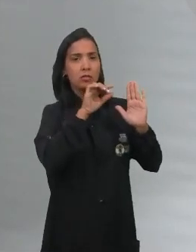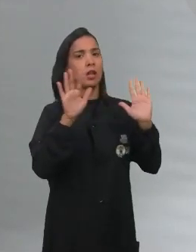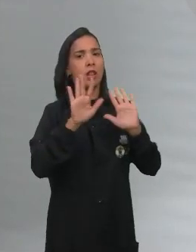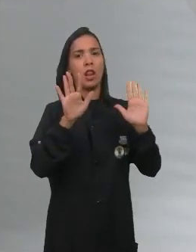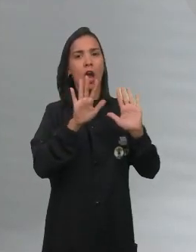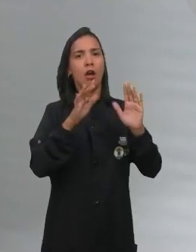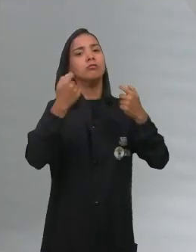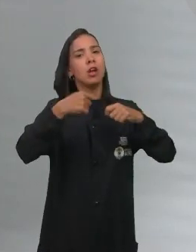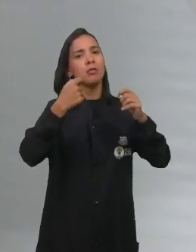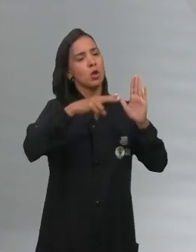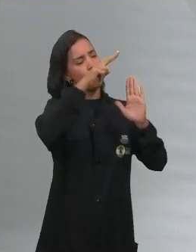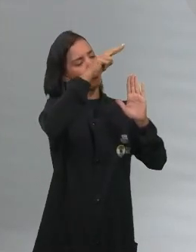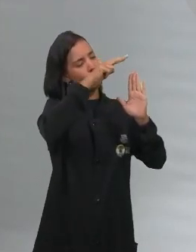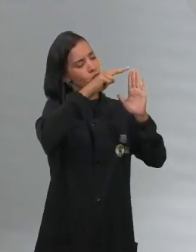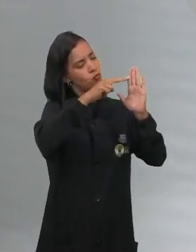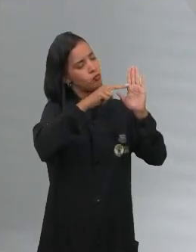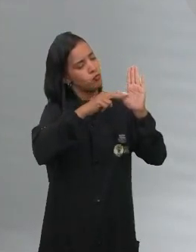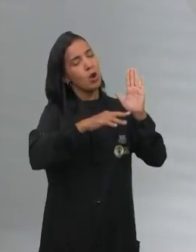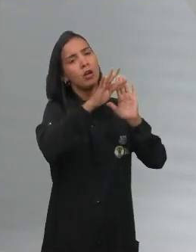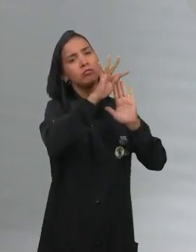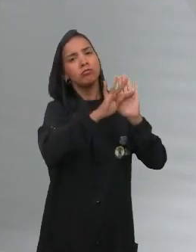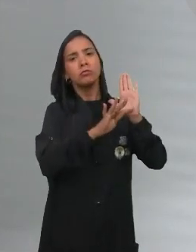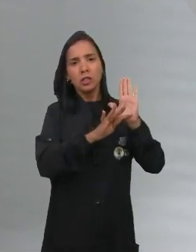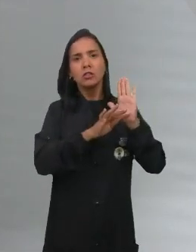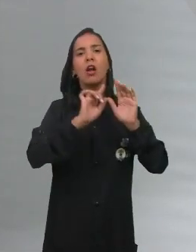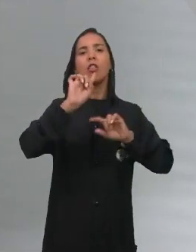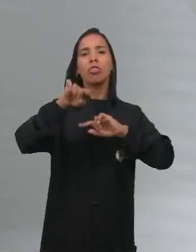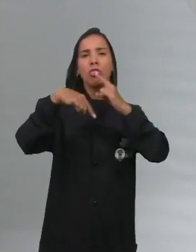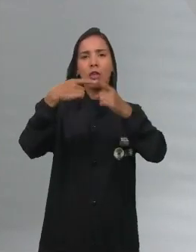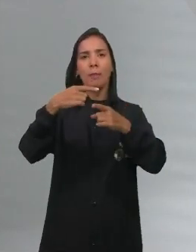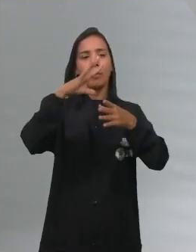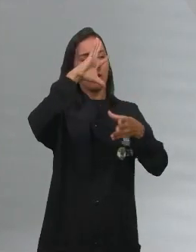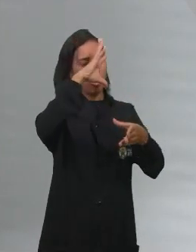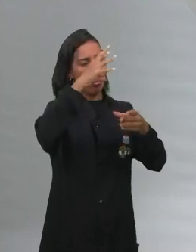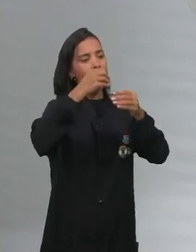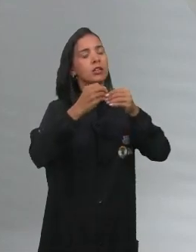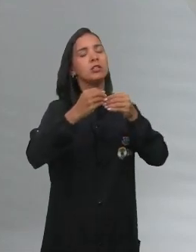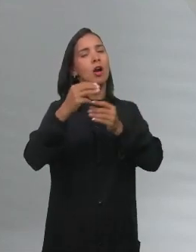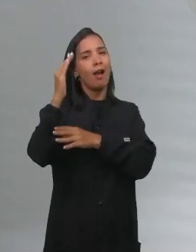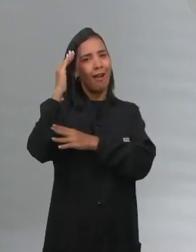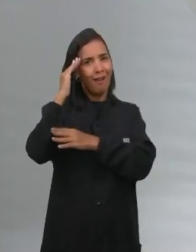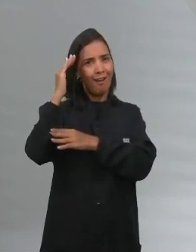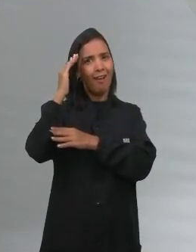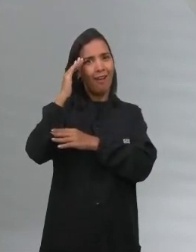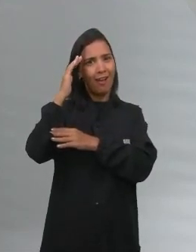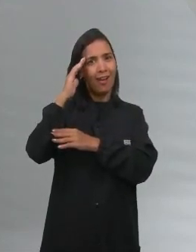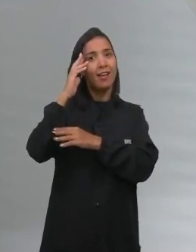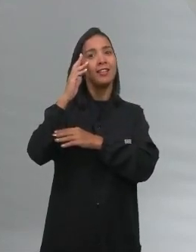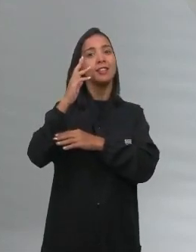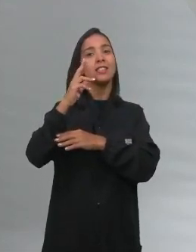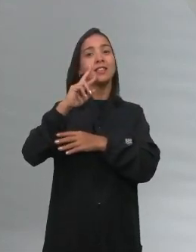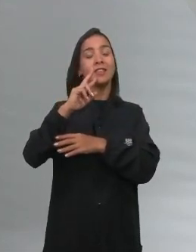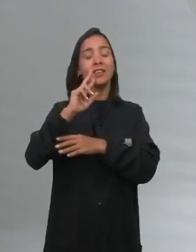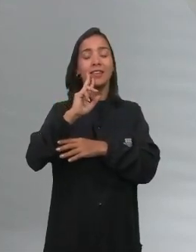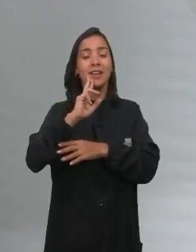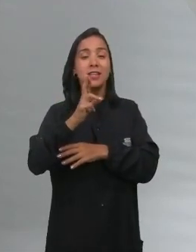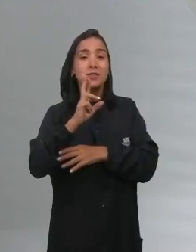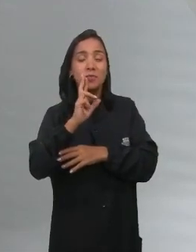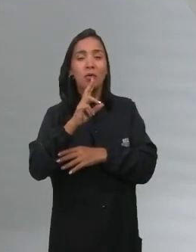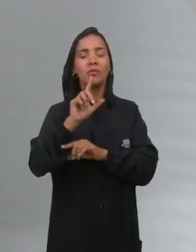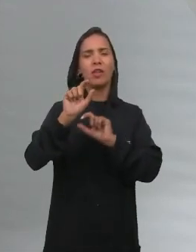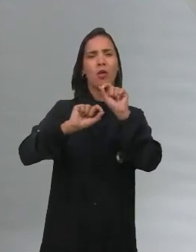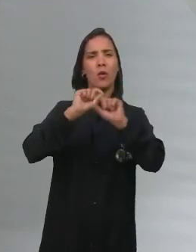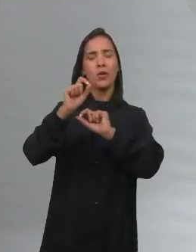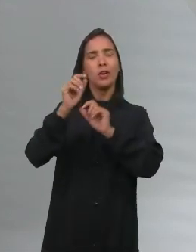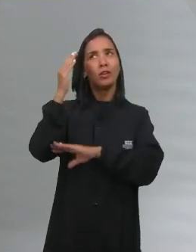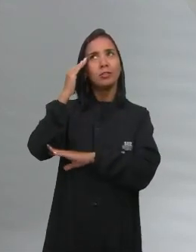minha teoria literária. E aí, para a gente finalizar essa parte do estereótipo e a gente ir para o